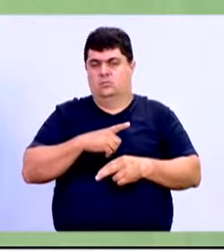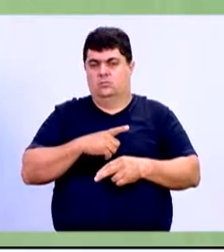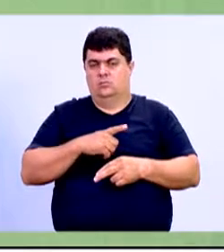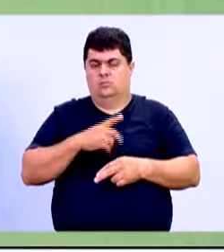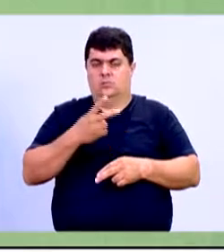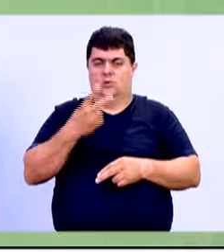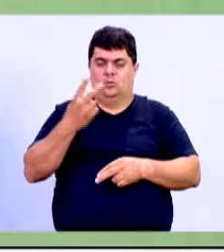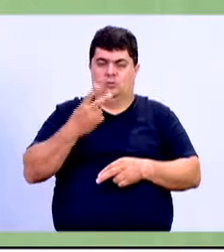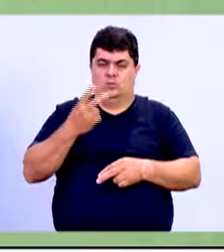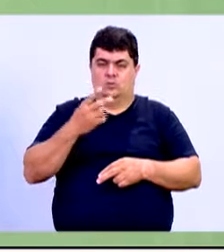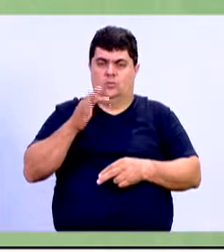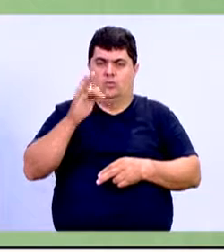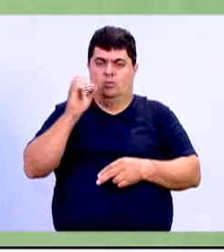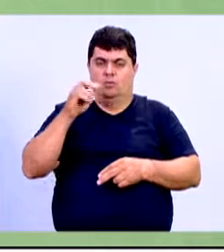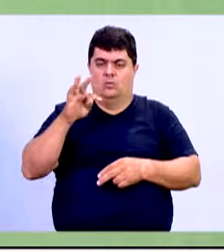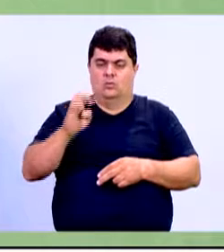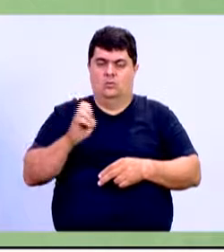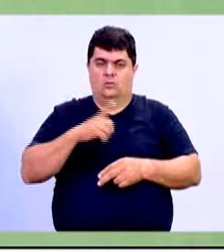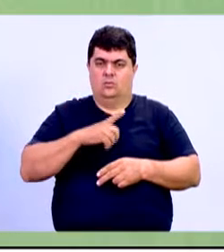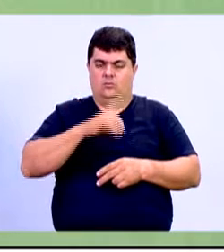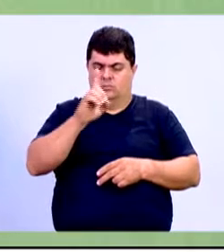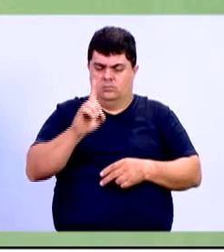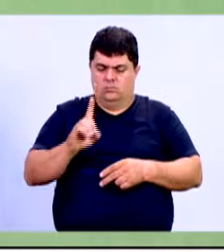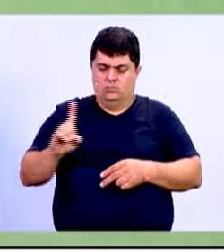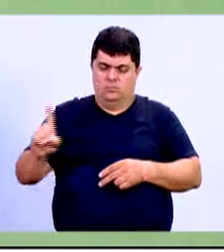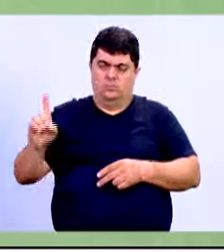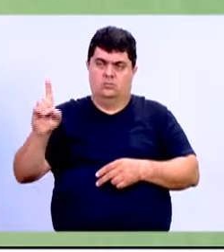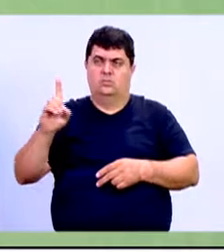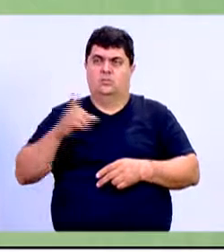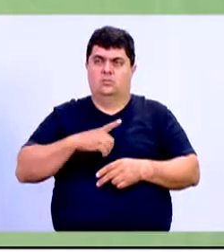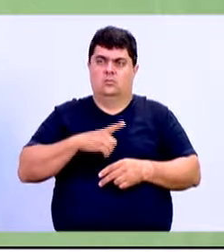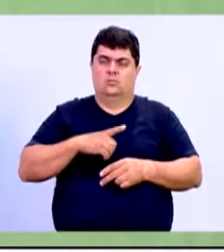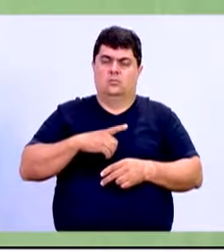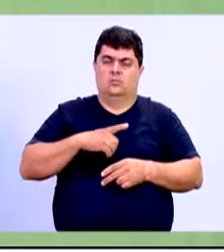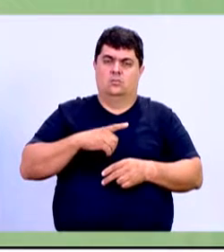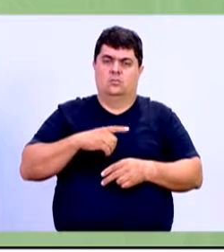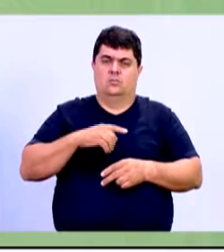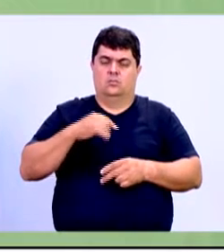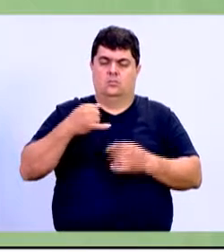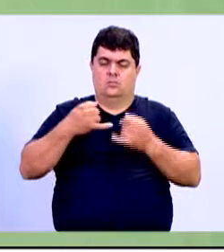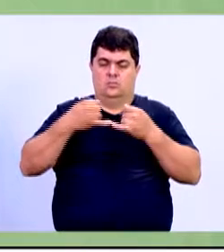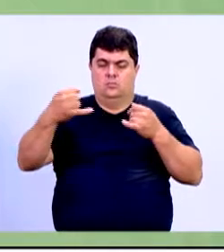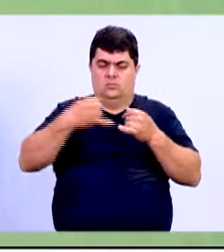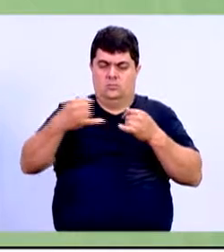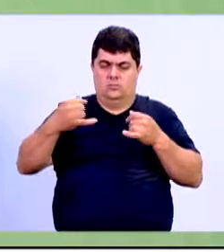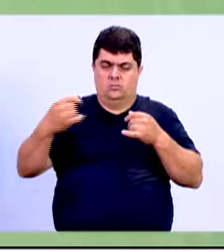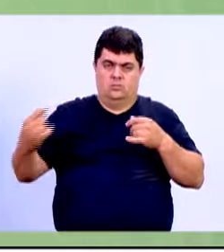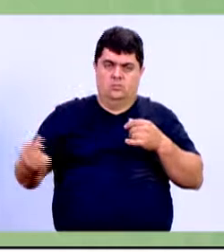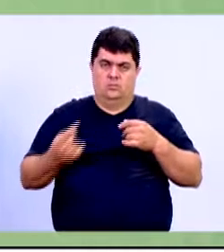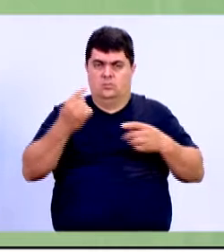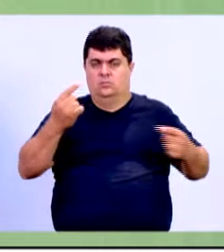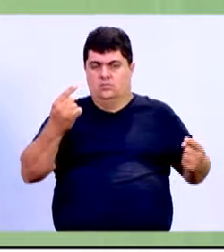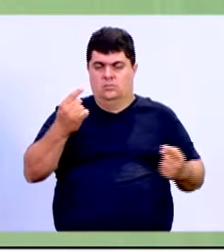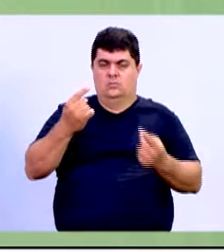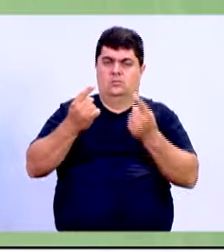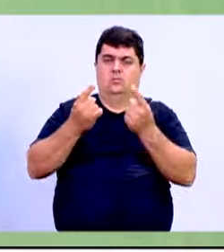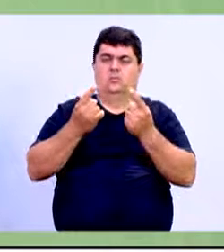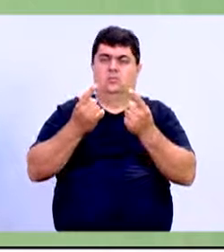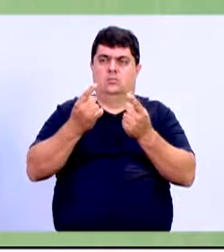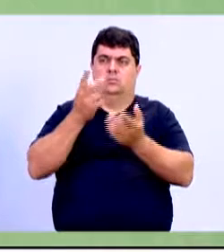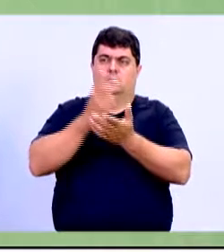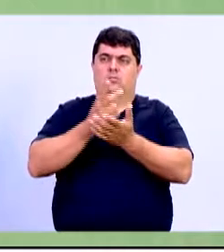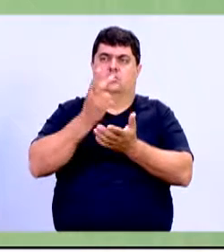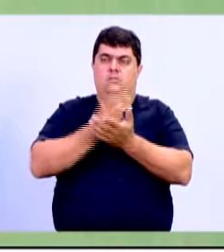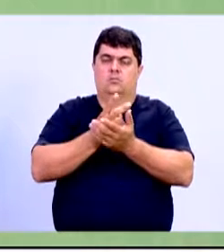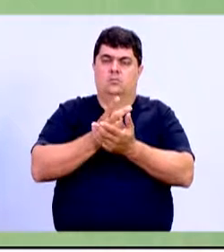2 fontes de energia, cada servidor. Então, entra 2 fios, um de cada lado do